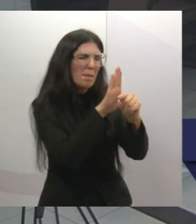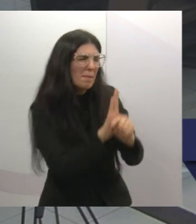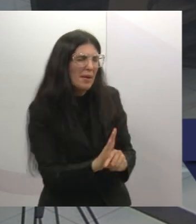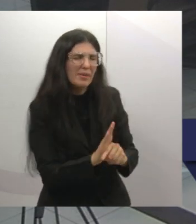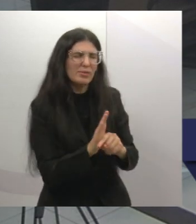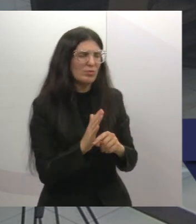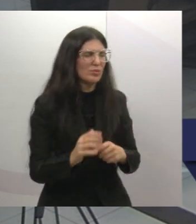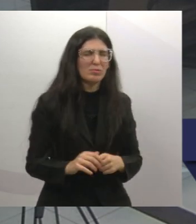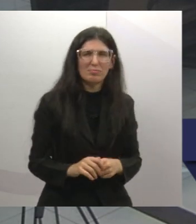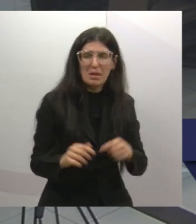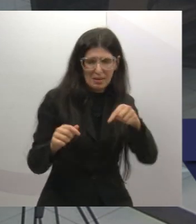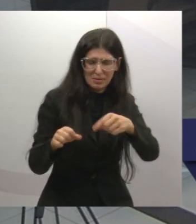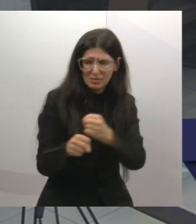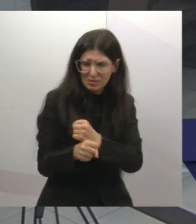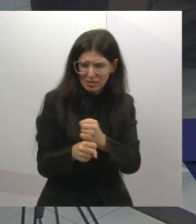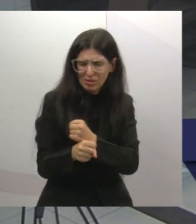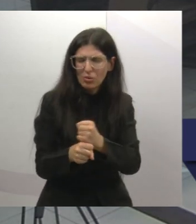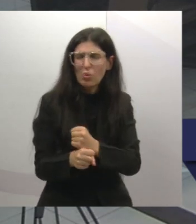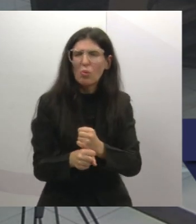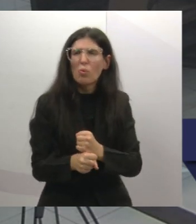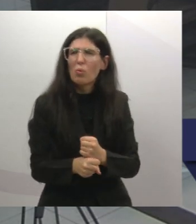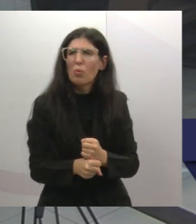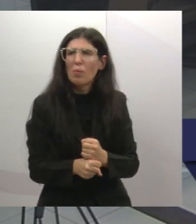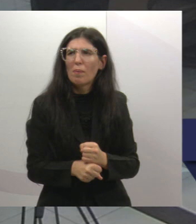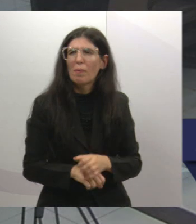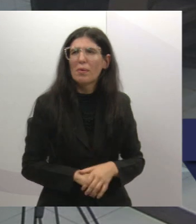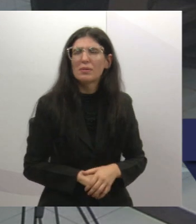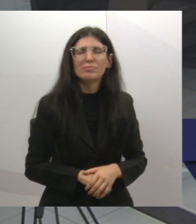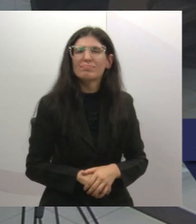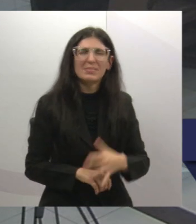tem uma noção mais ou menos? Com certeza, acho que muito mais do que isso, por